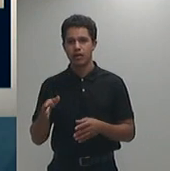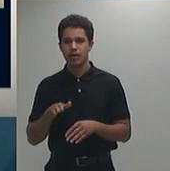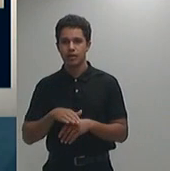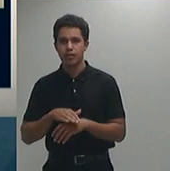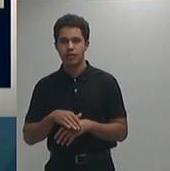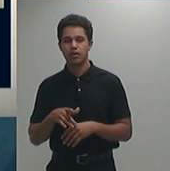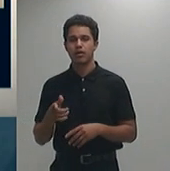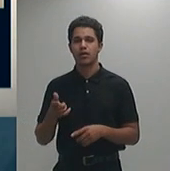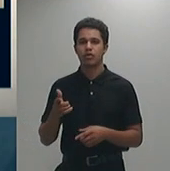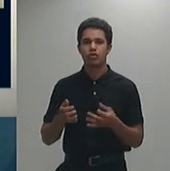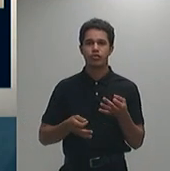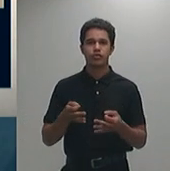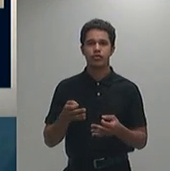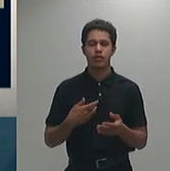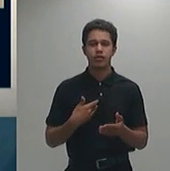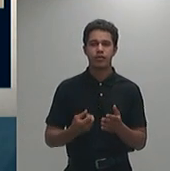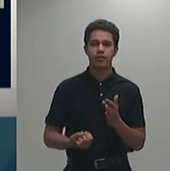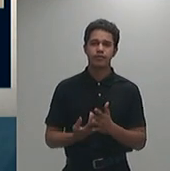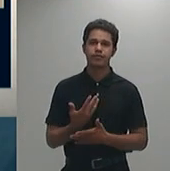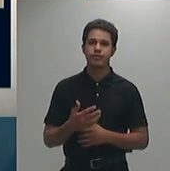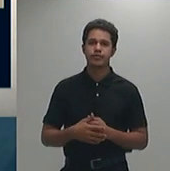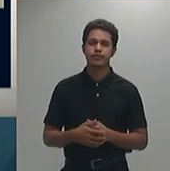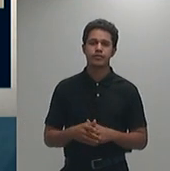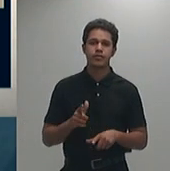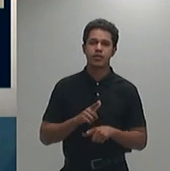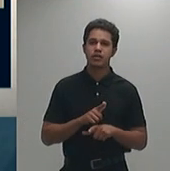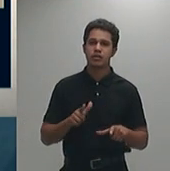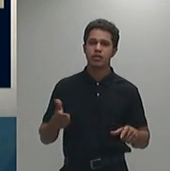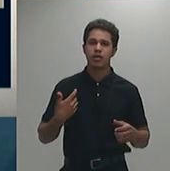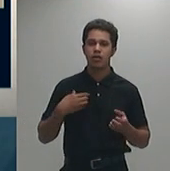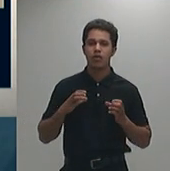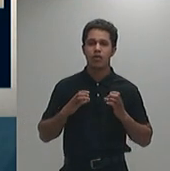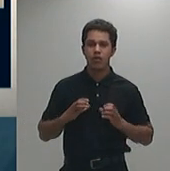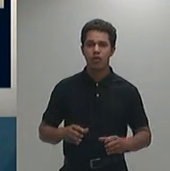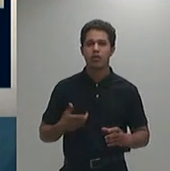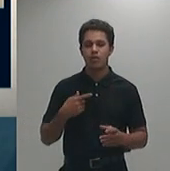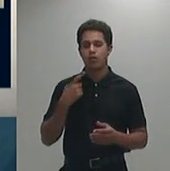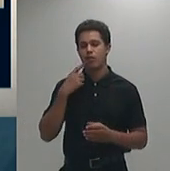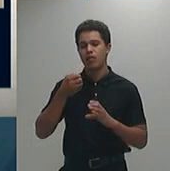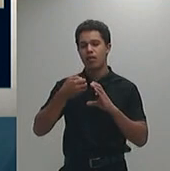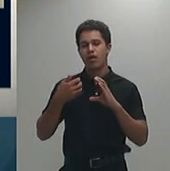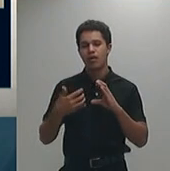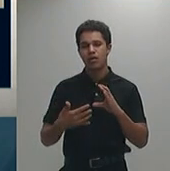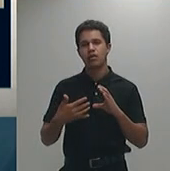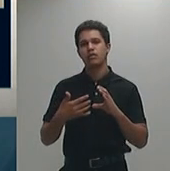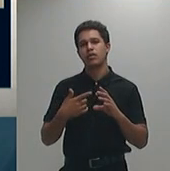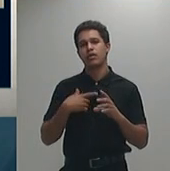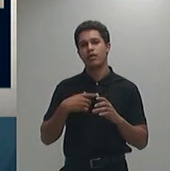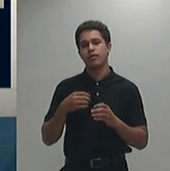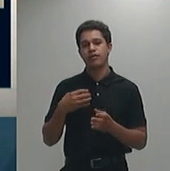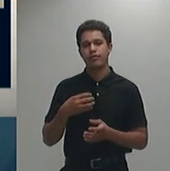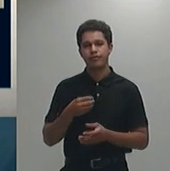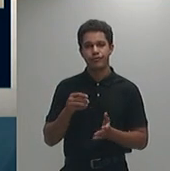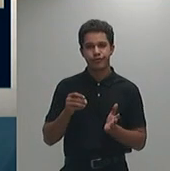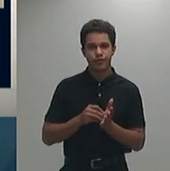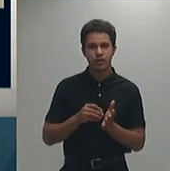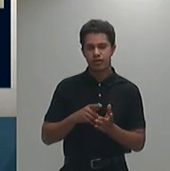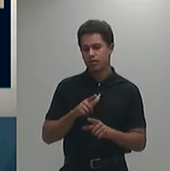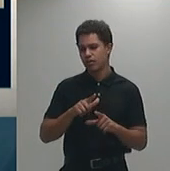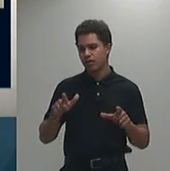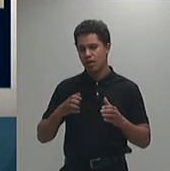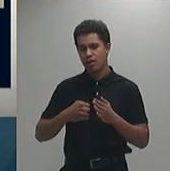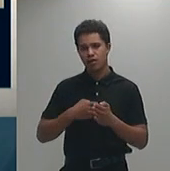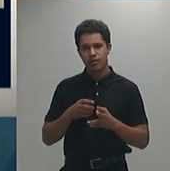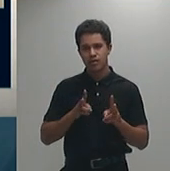que ali será formada sem correr em um comportamento que possa caracterizar nessa é fato incontroverso nos autos que a companhia assim que obteve a